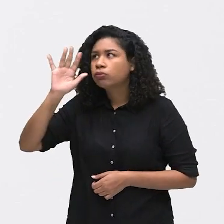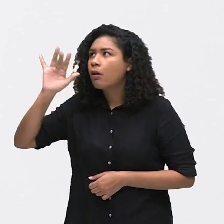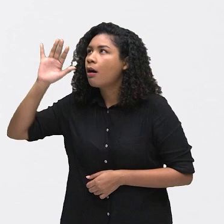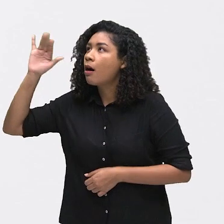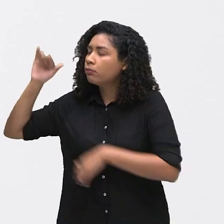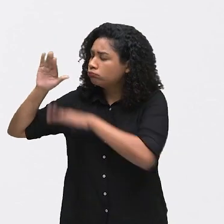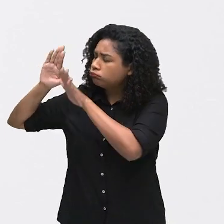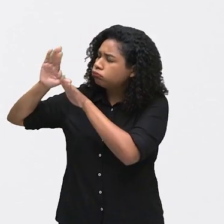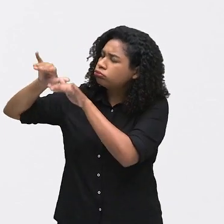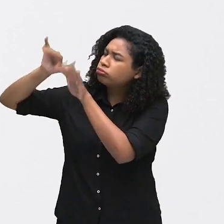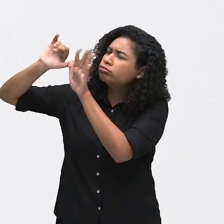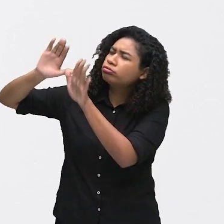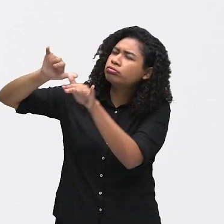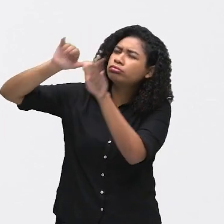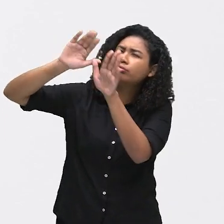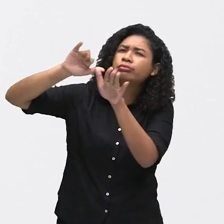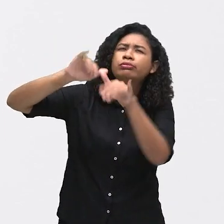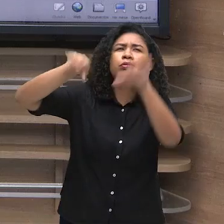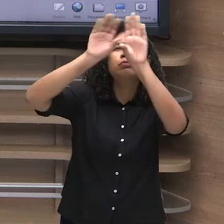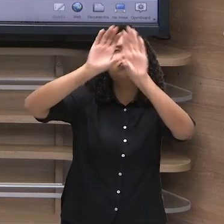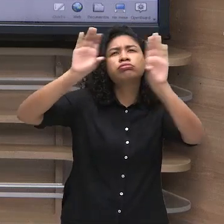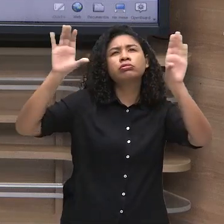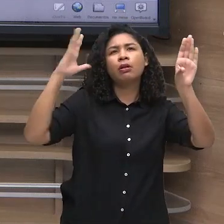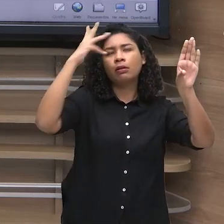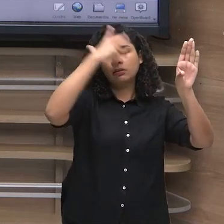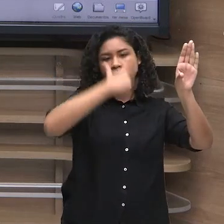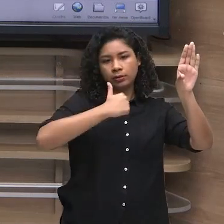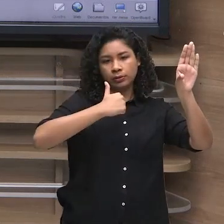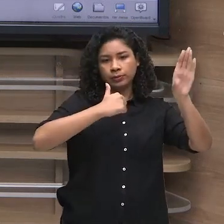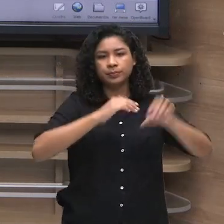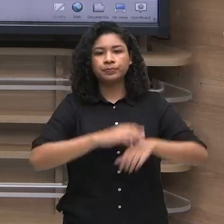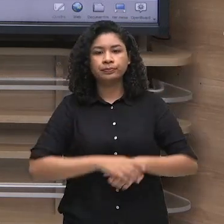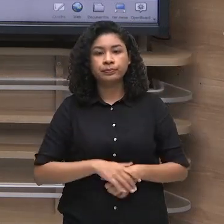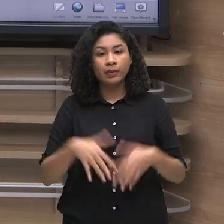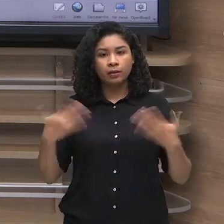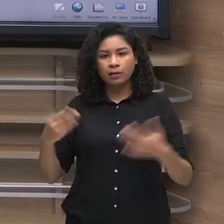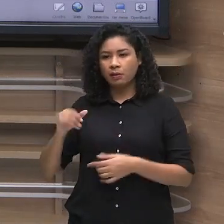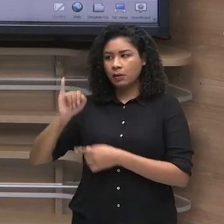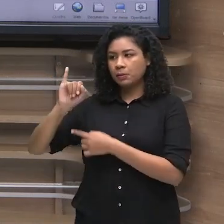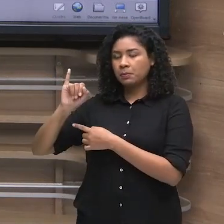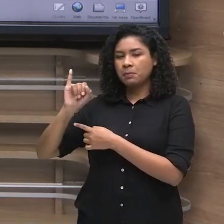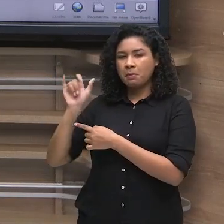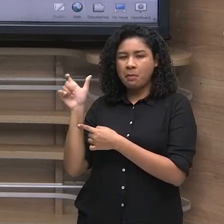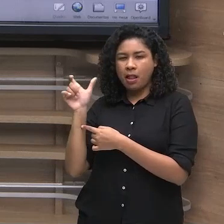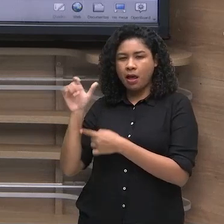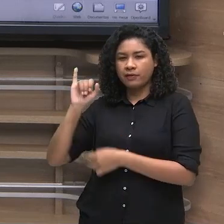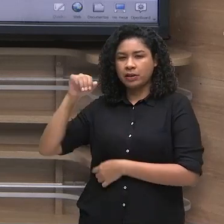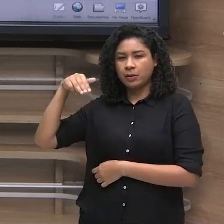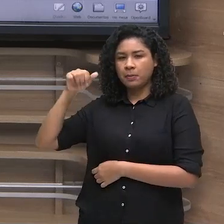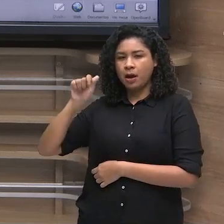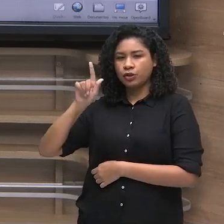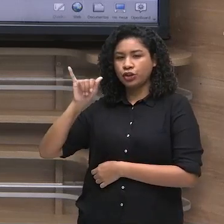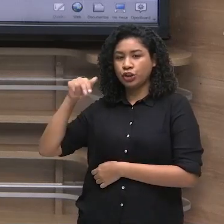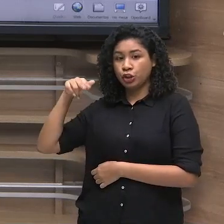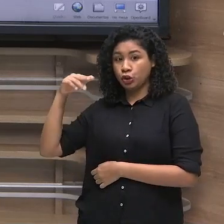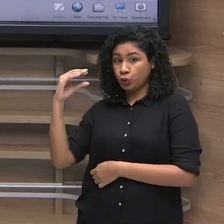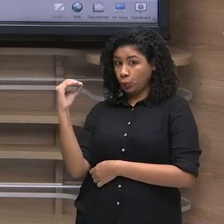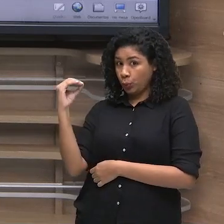no presente do modo indicativo. Olha, essa música é muito linda. E eu